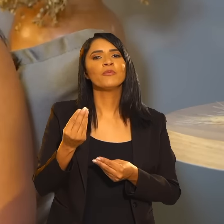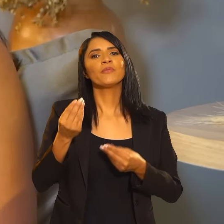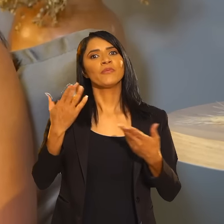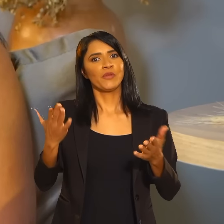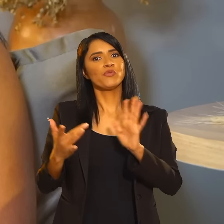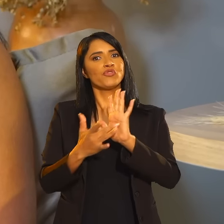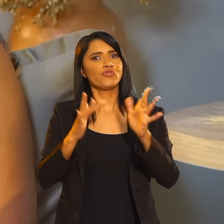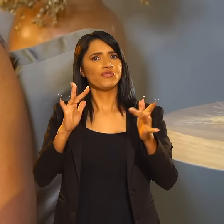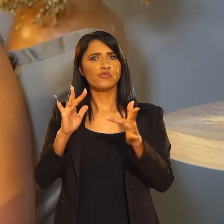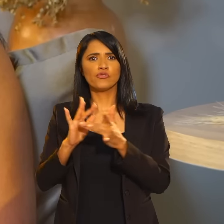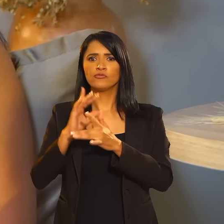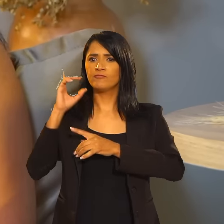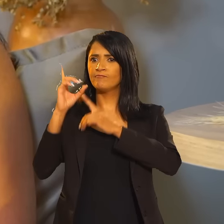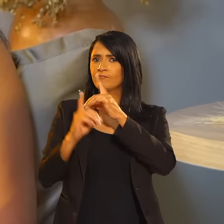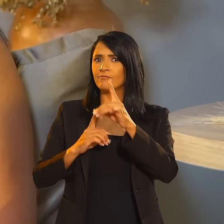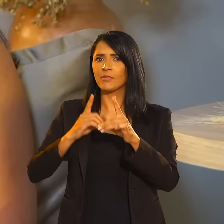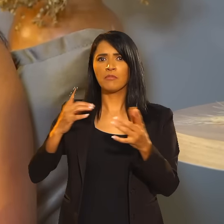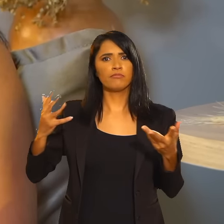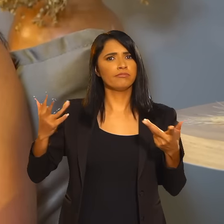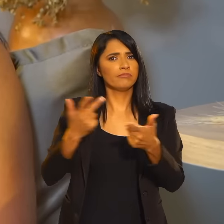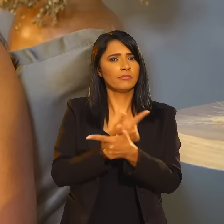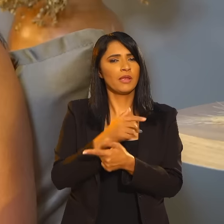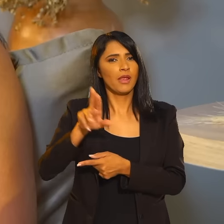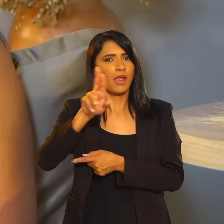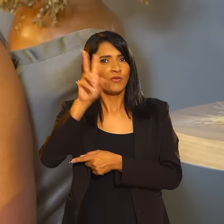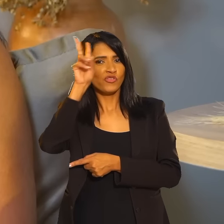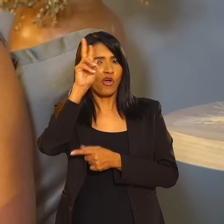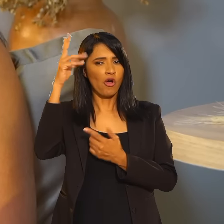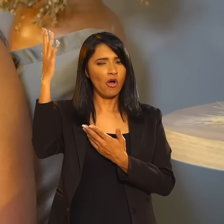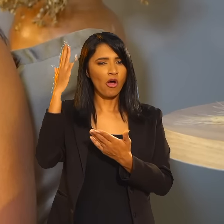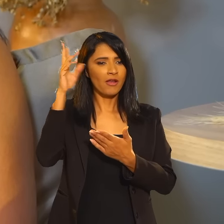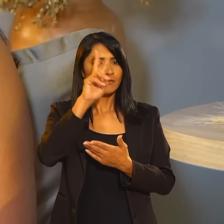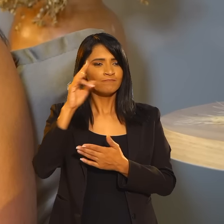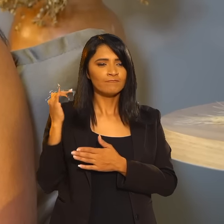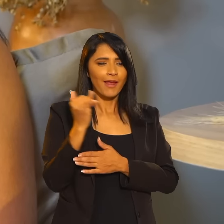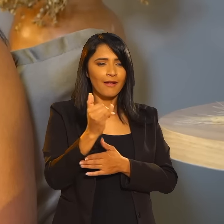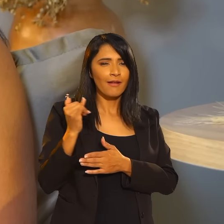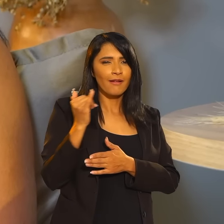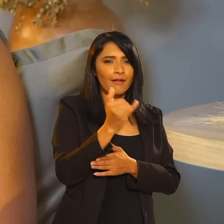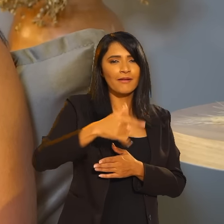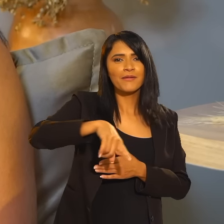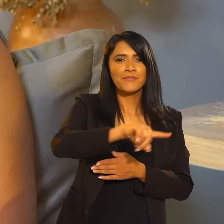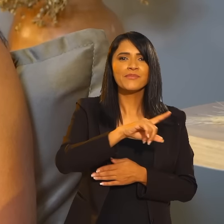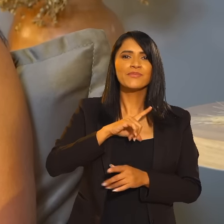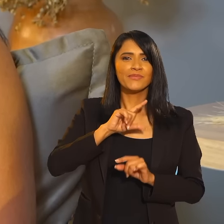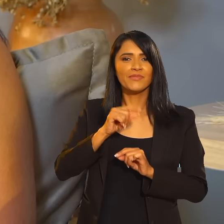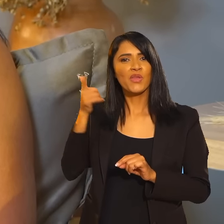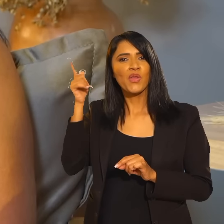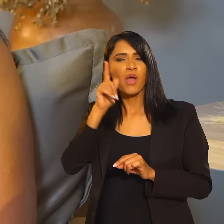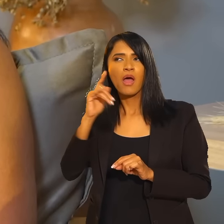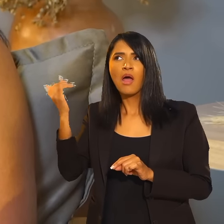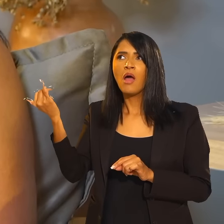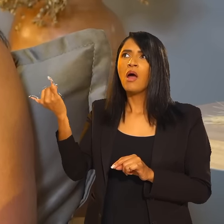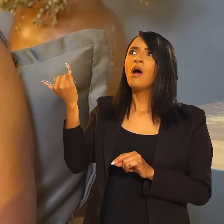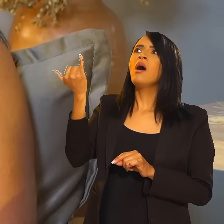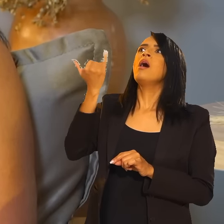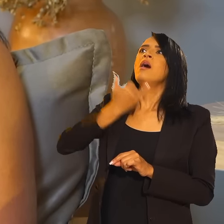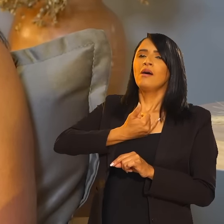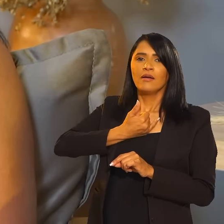Então Jesus ele era muito didático. Então ele usava as parábolas exatamente para alcançar